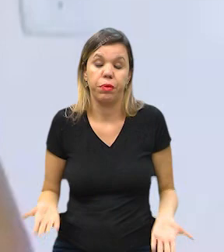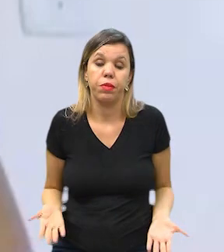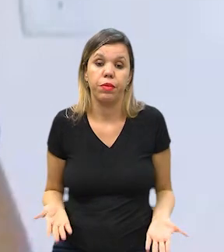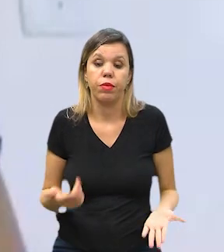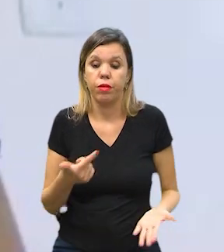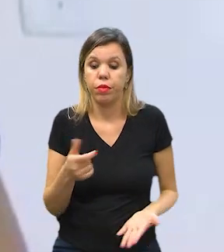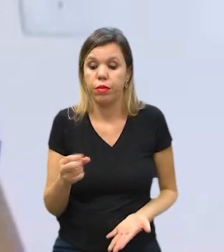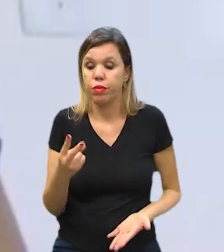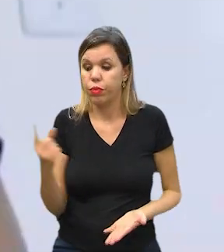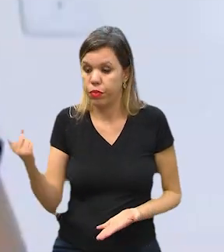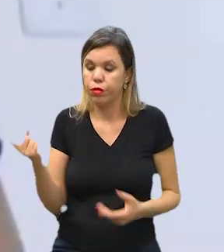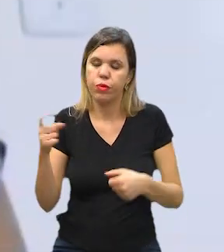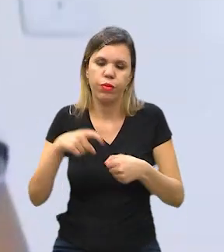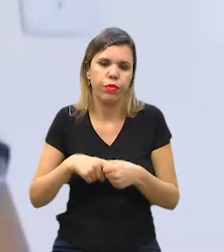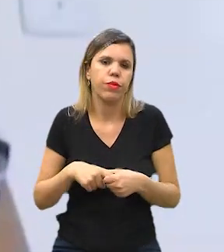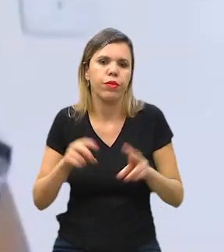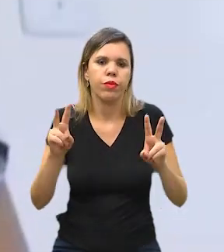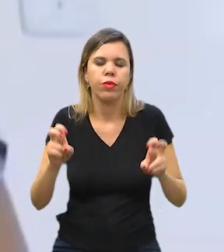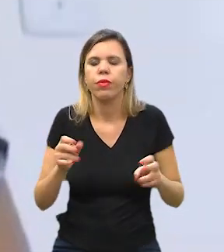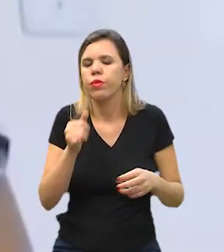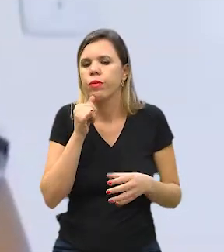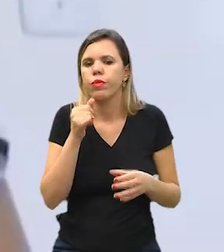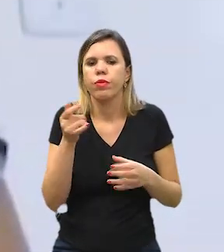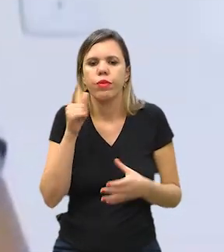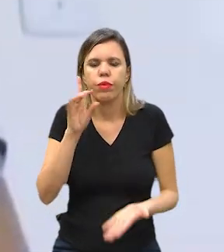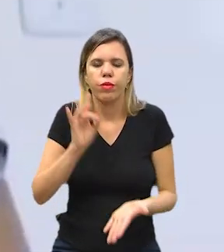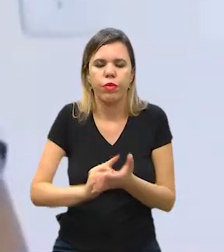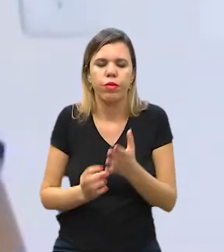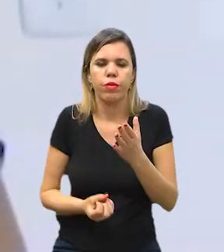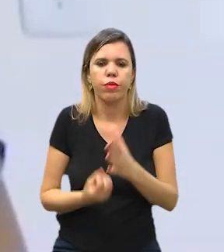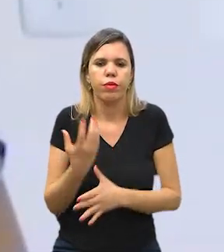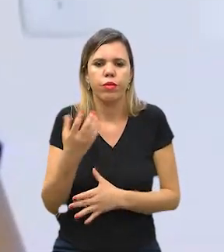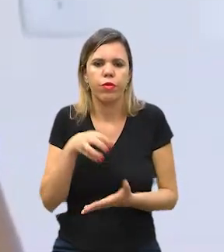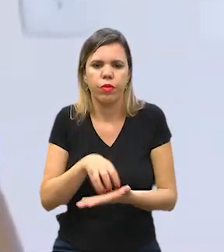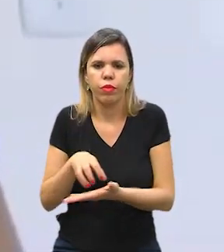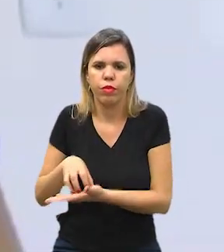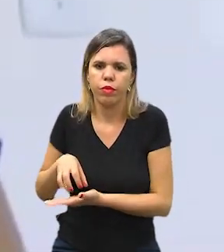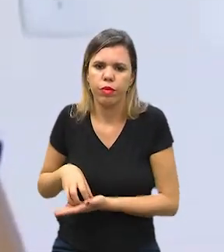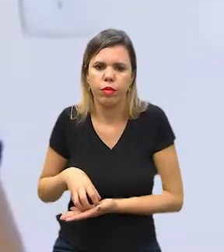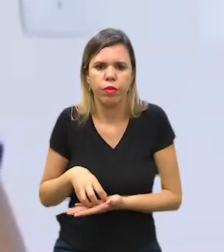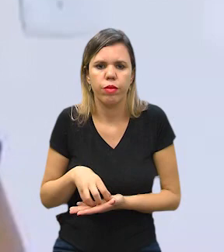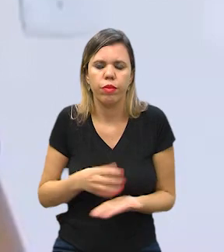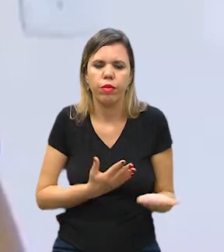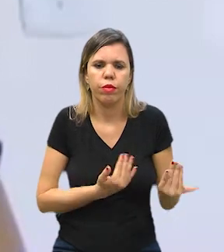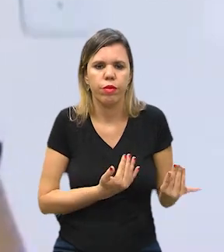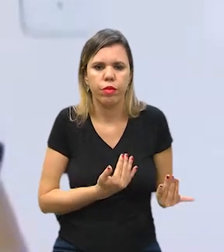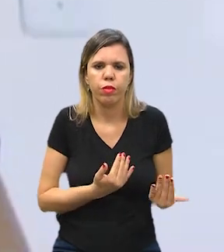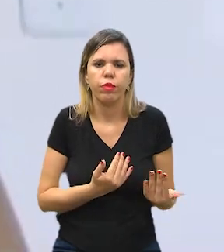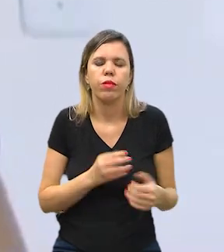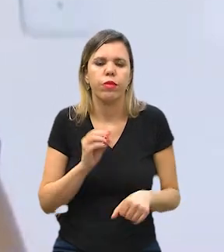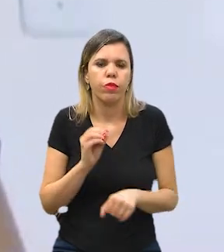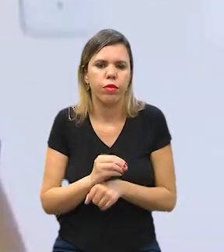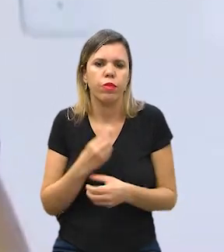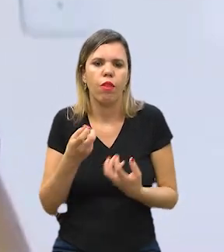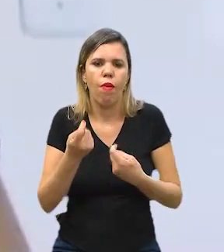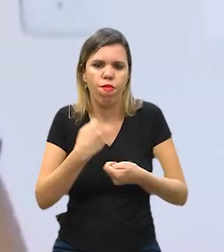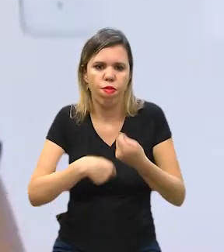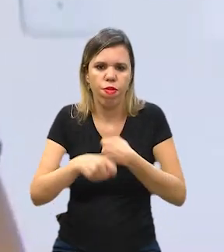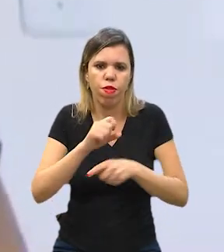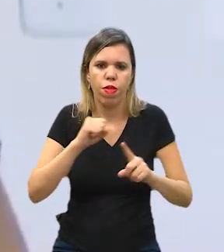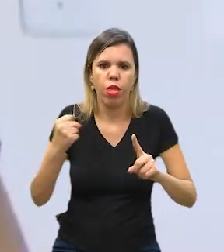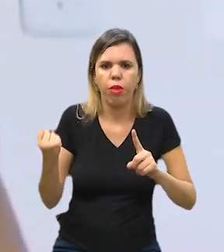pandemia. Agora, em 2021, a gente retomou essa questão de consolidá-los como uma agência gerida por